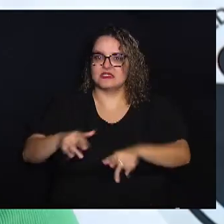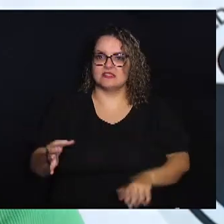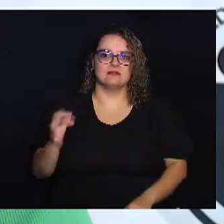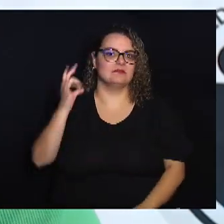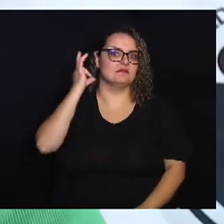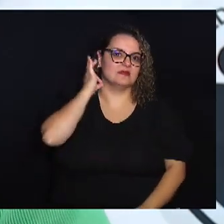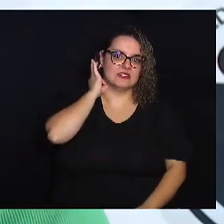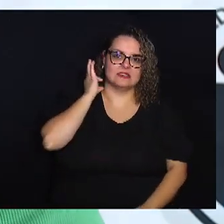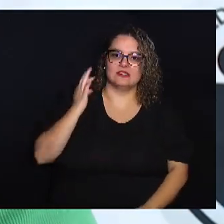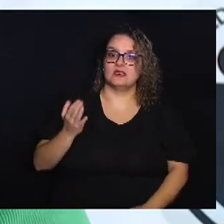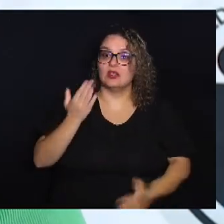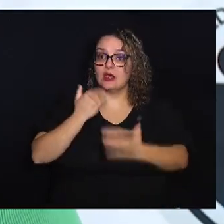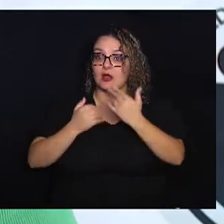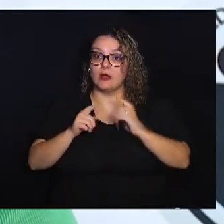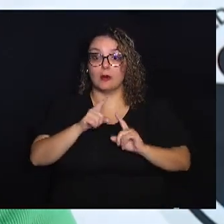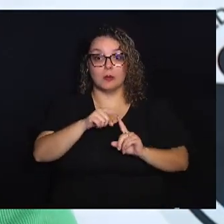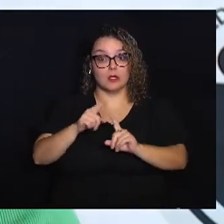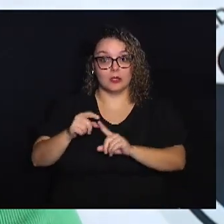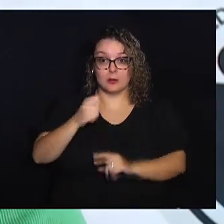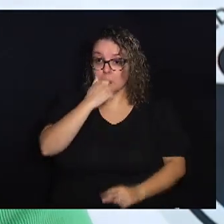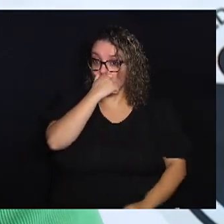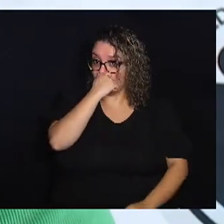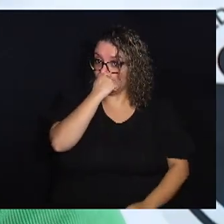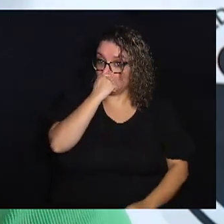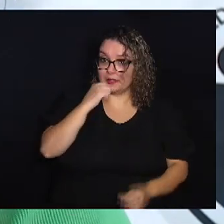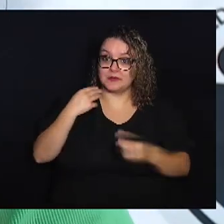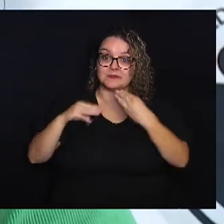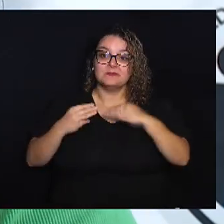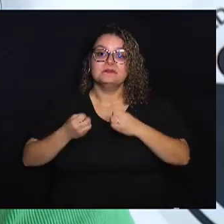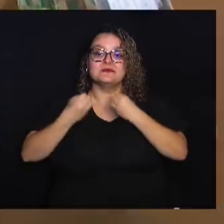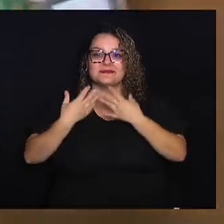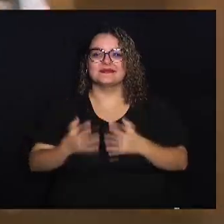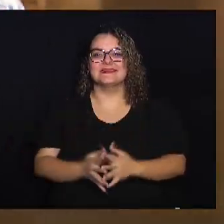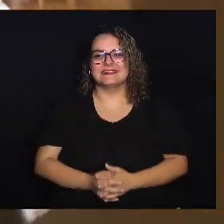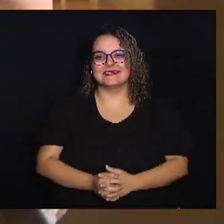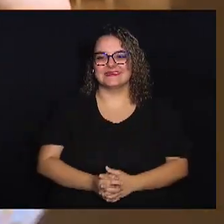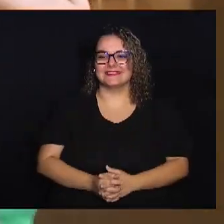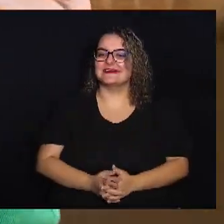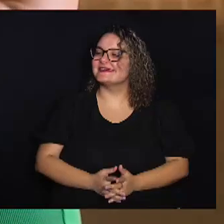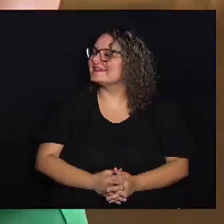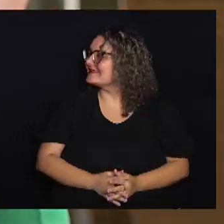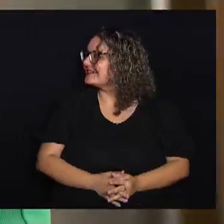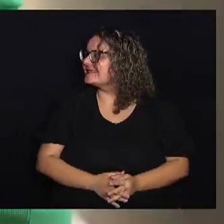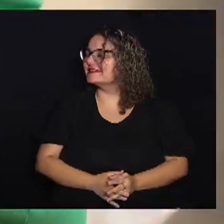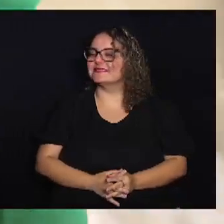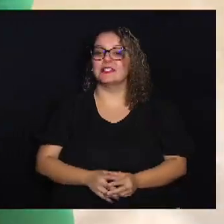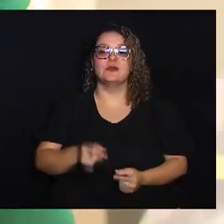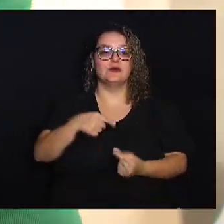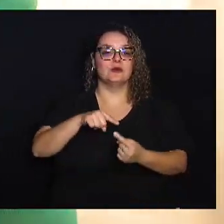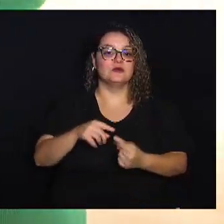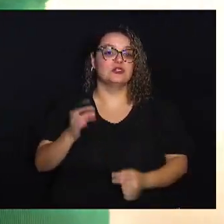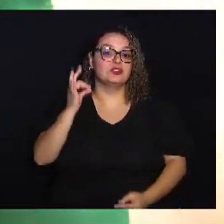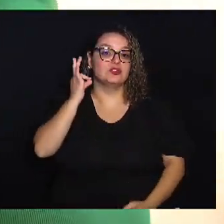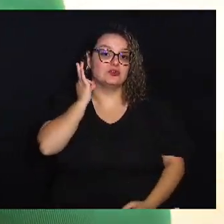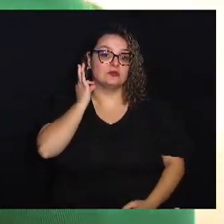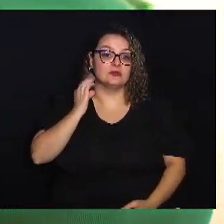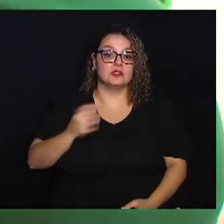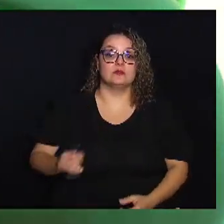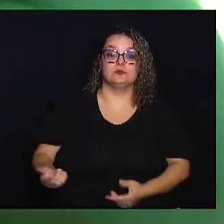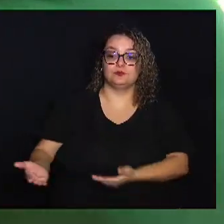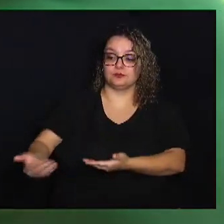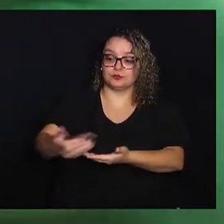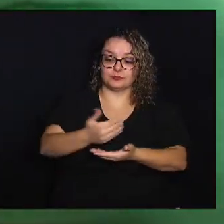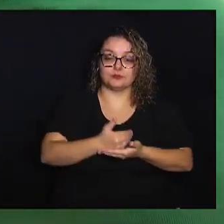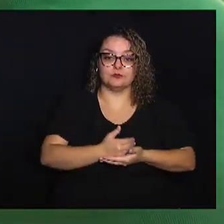bingo, comidas típicas, música boa. O intuito do bingo é levantar fundos para o atendimento